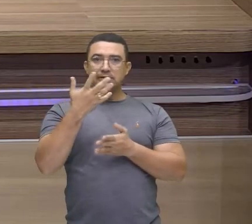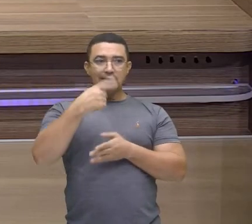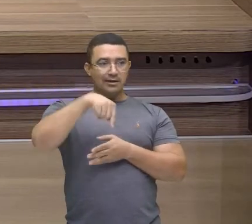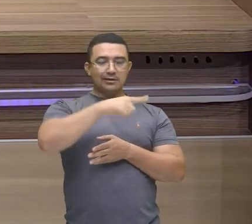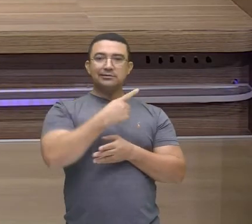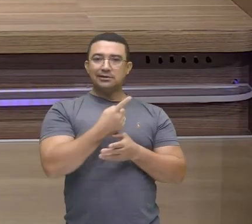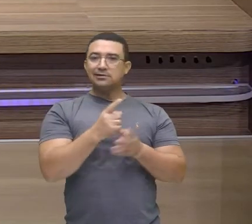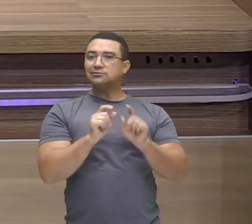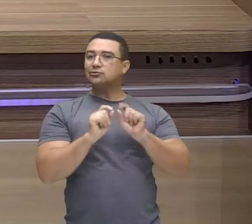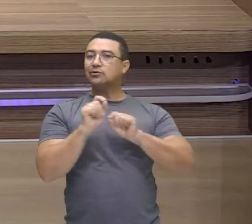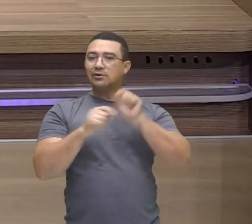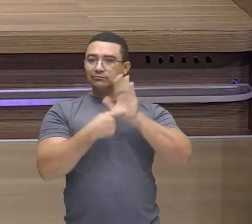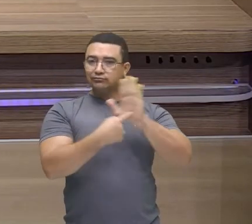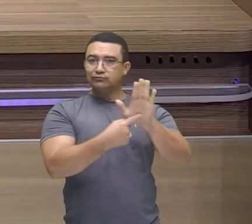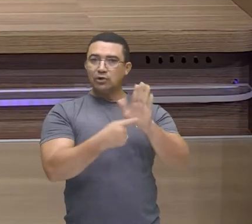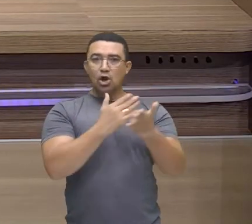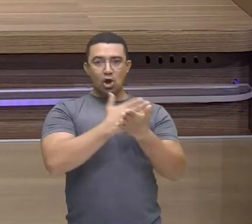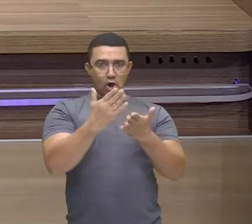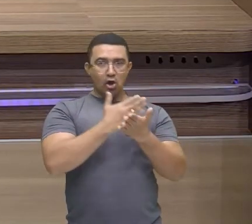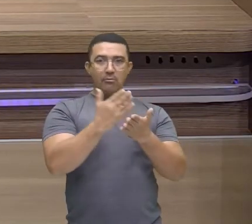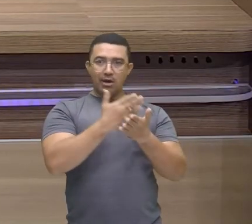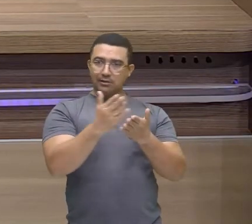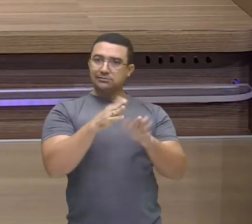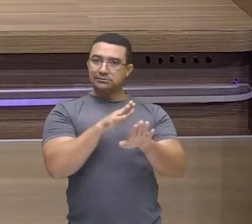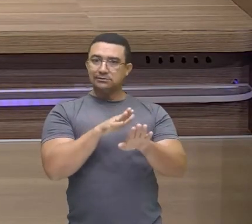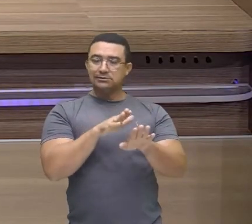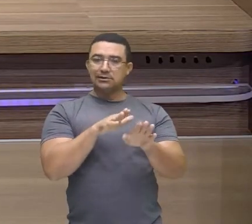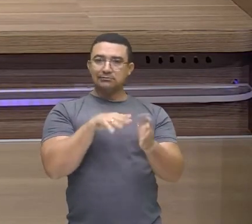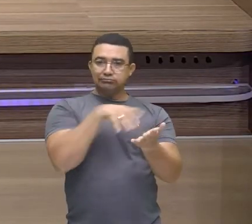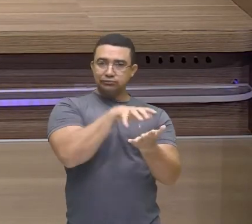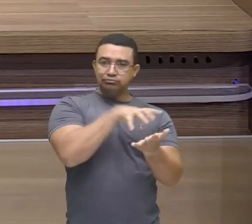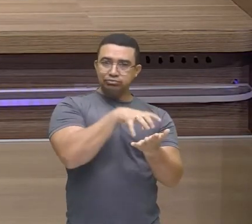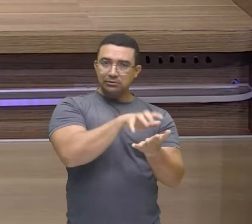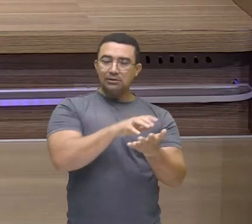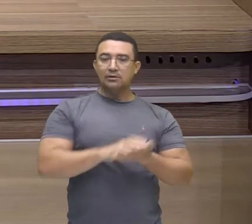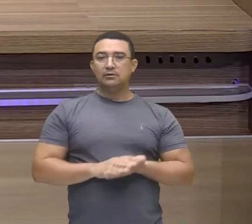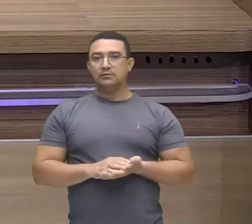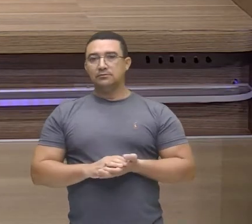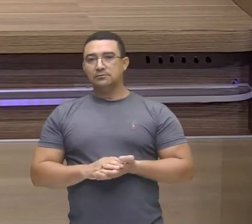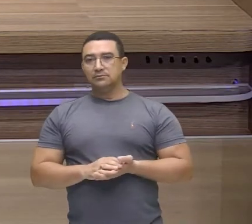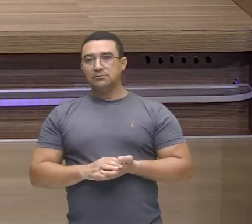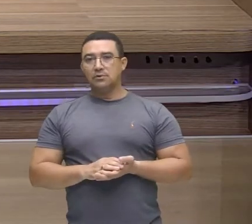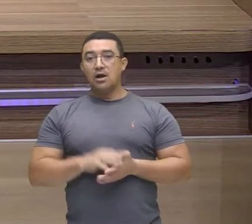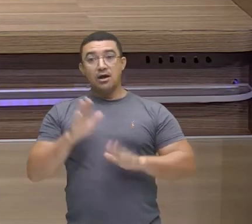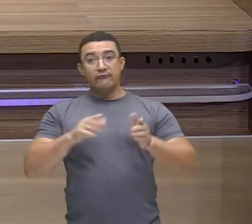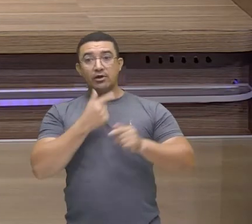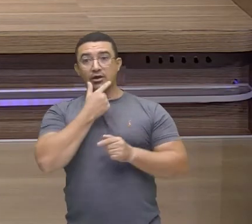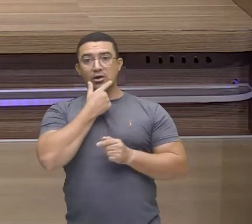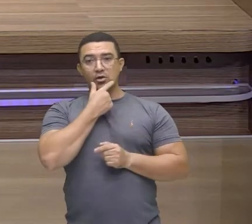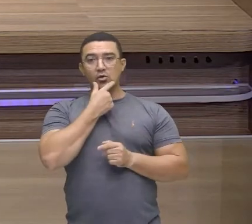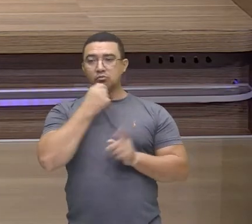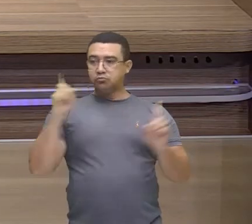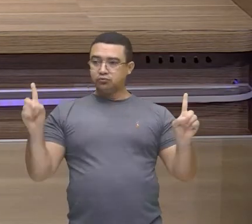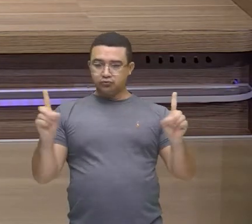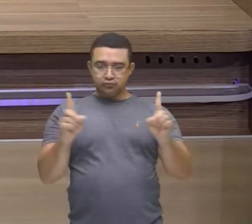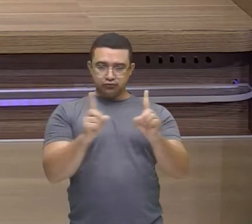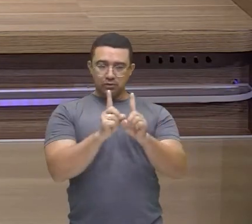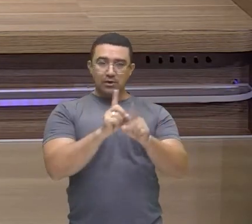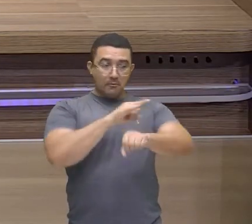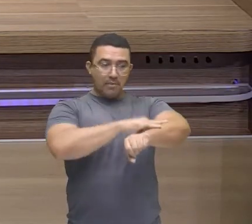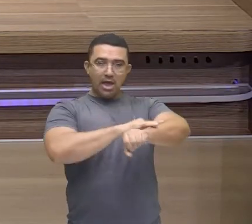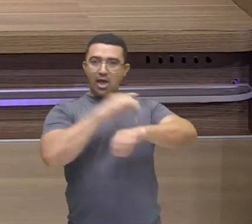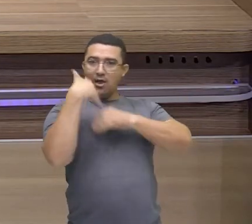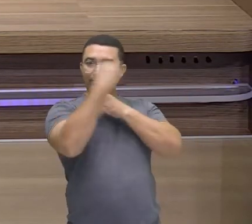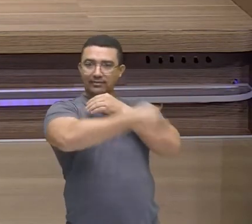sérias, né? Ele está com aquela menina, né, vai fazer ali um exercício, né, dessa sexualidade, vai